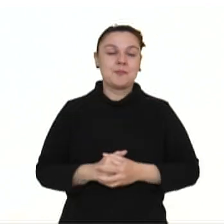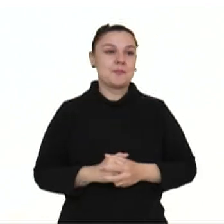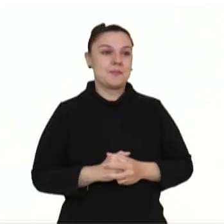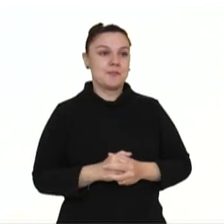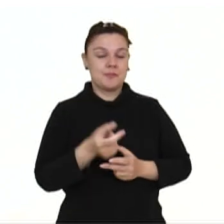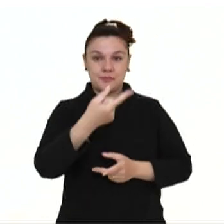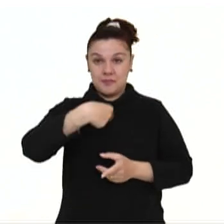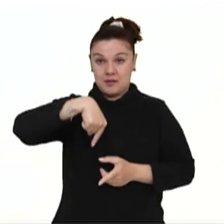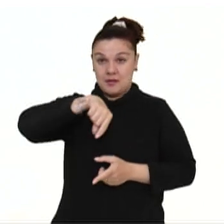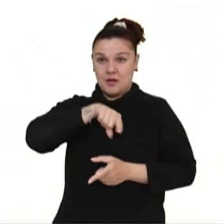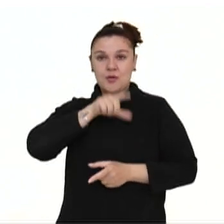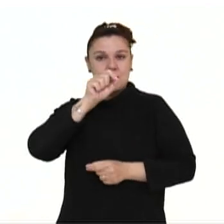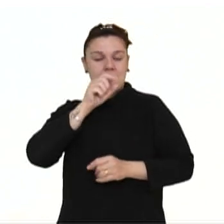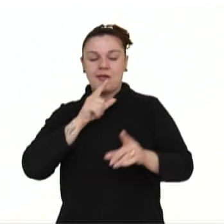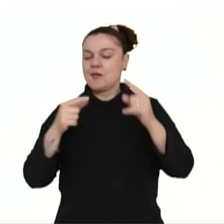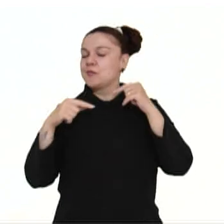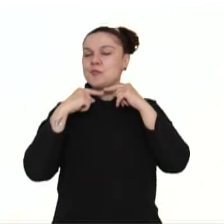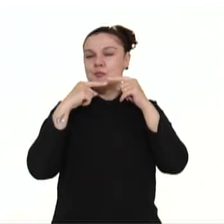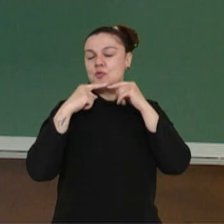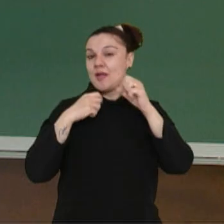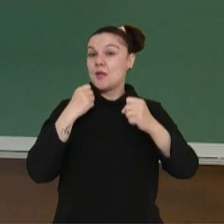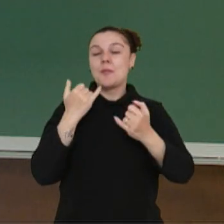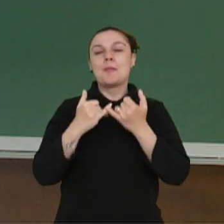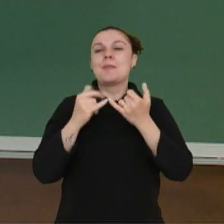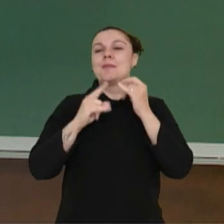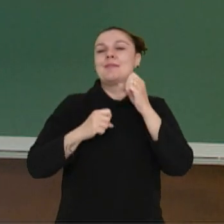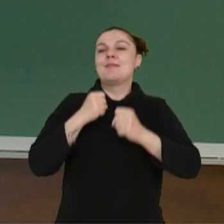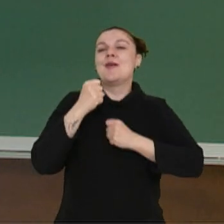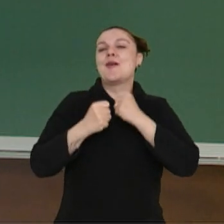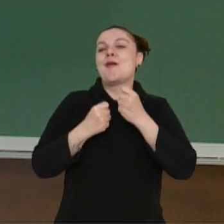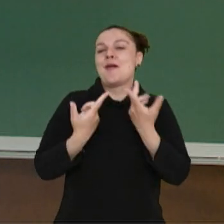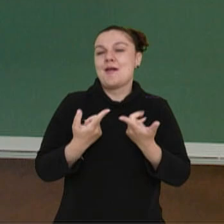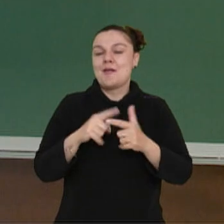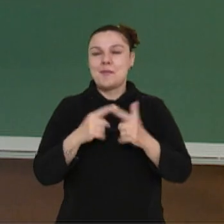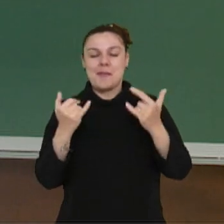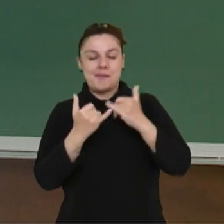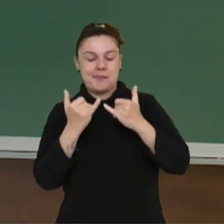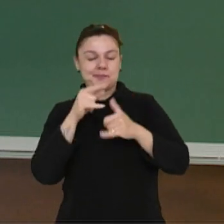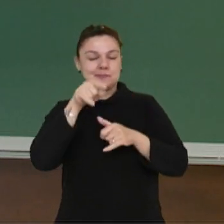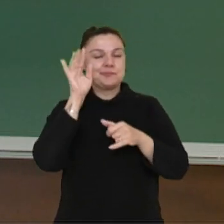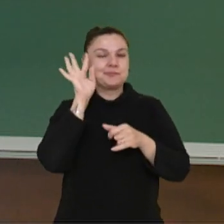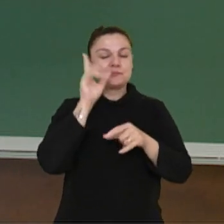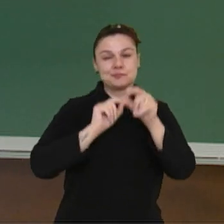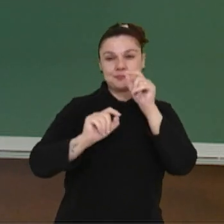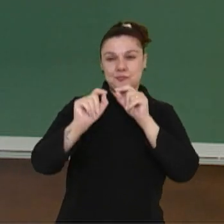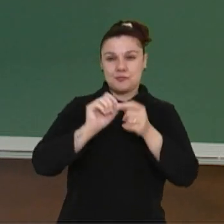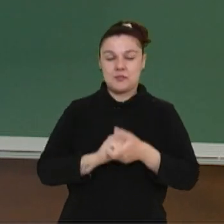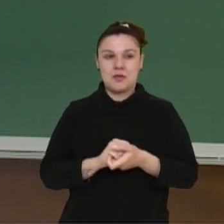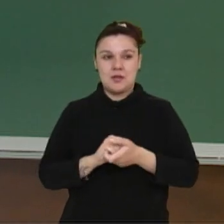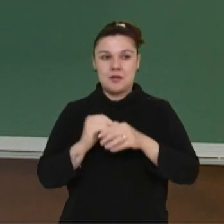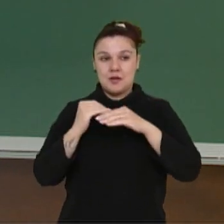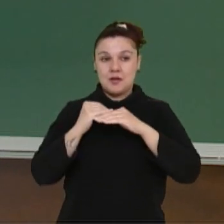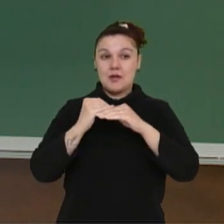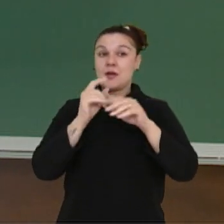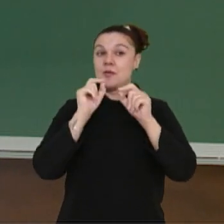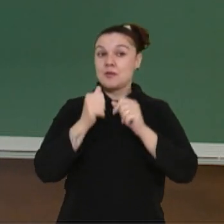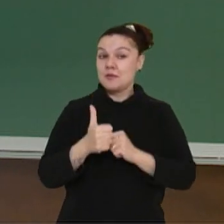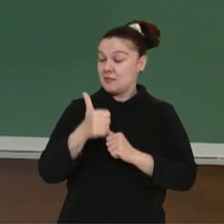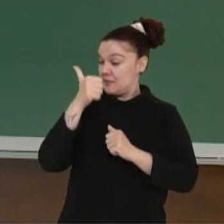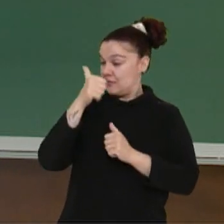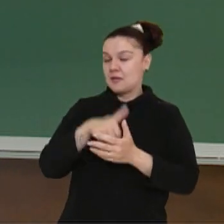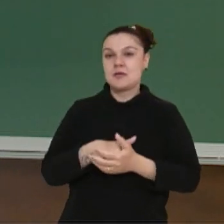As nossas partículas aqui, elas não estão correndo, mas uma maneira bem legal da gente entender o que é o equilíbrio dinâmico